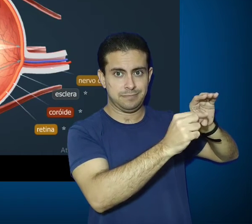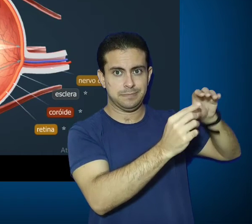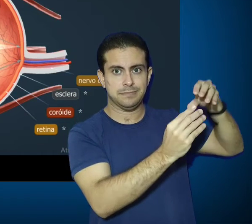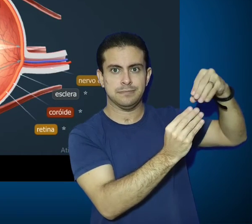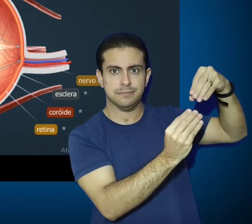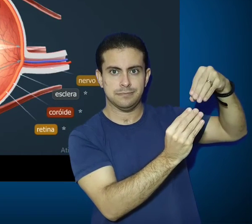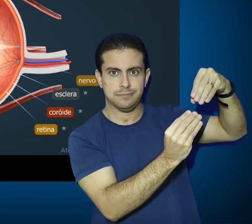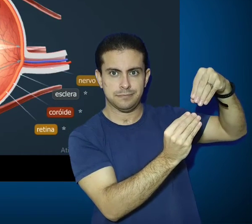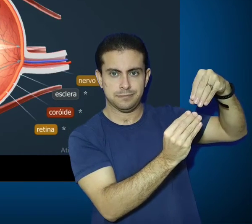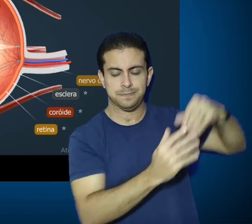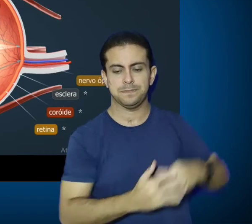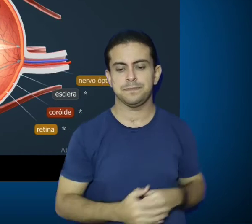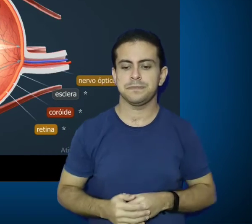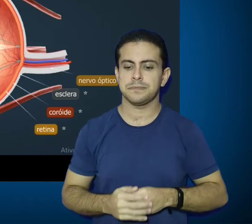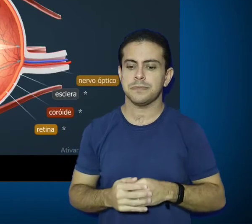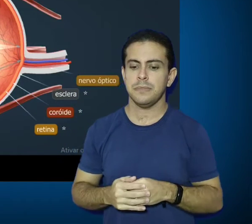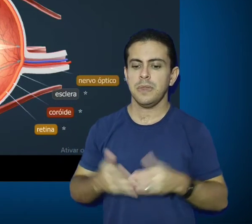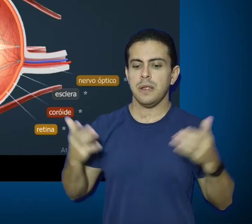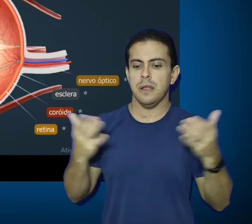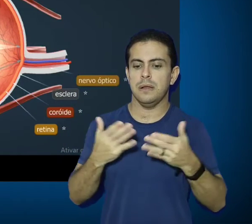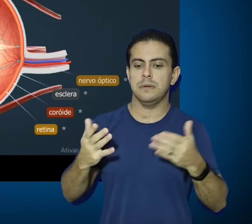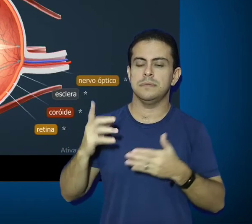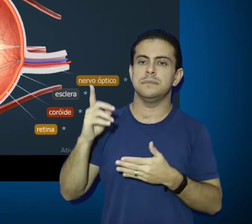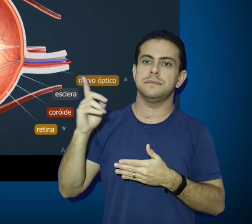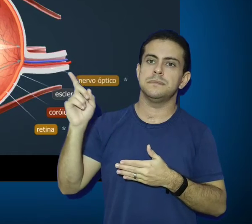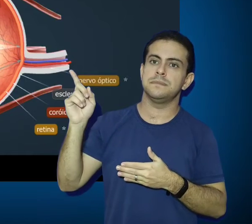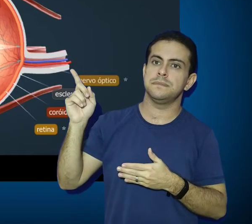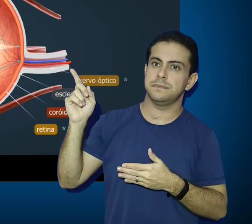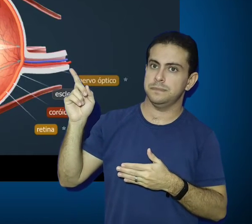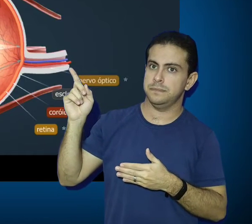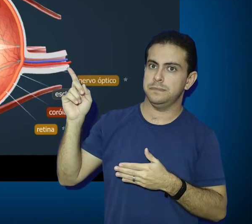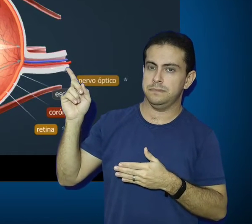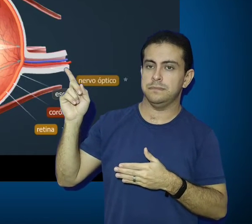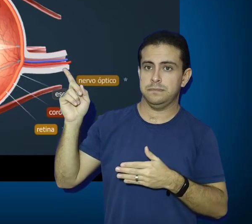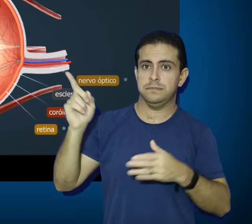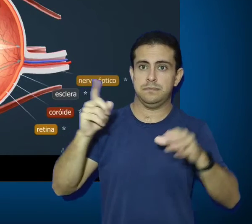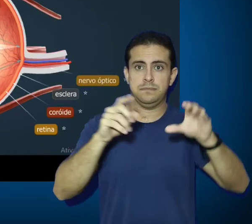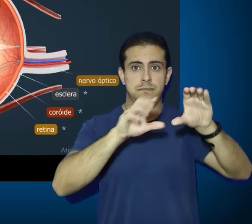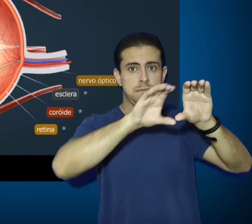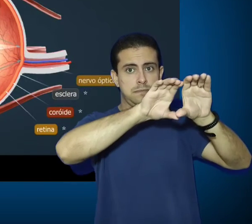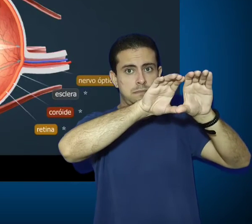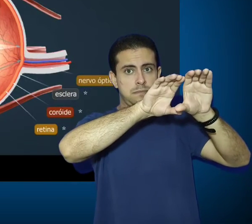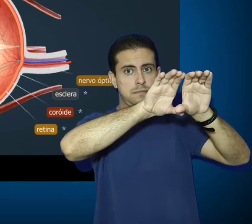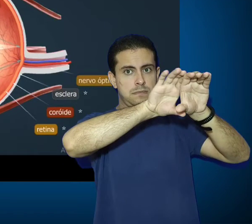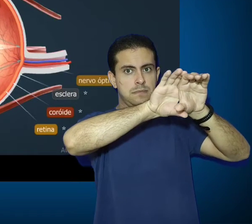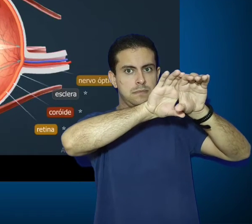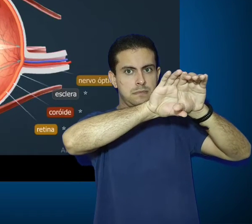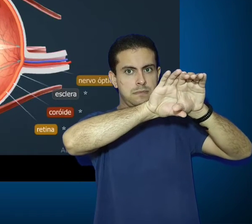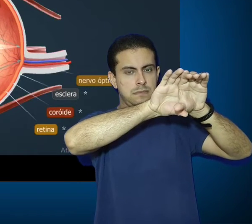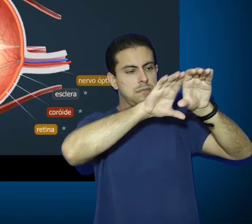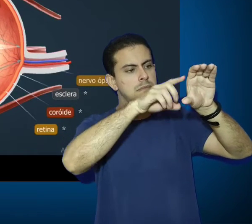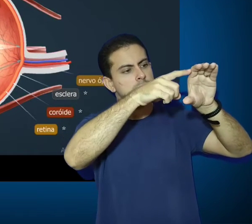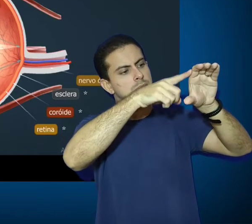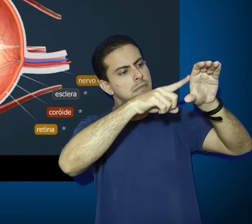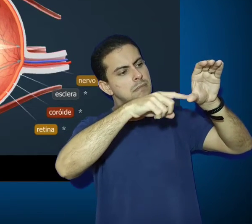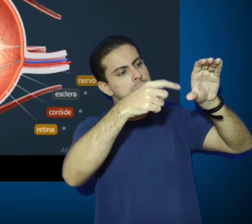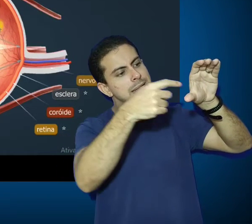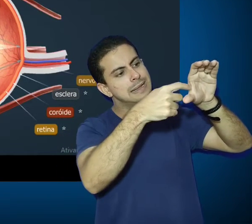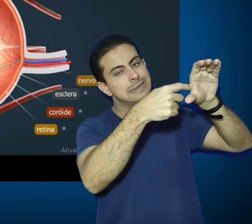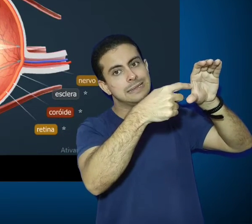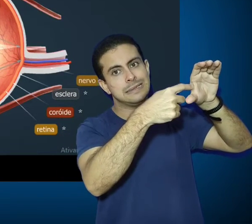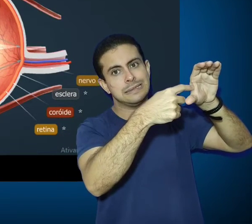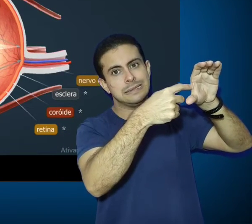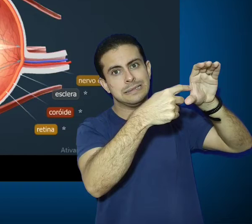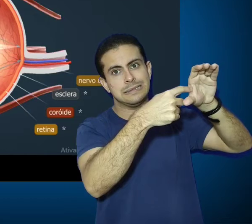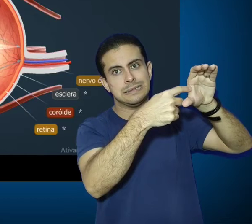Mácula lútea. Ponto central da retina, onde se distingue detalhes do campo visual.